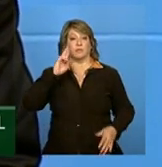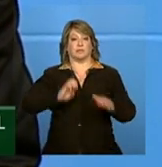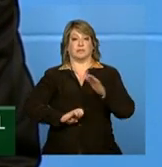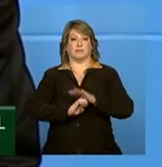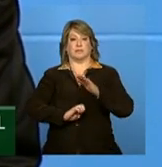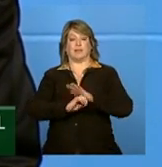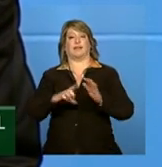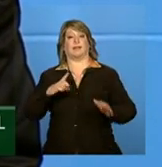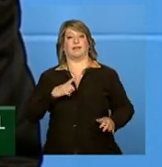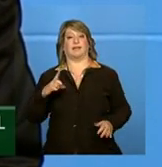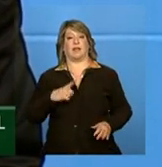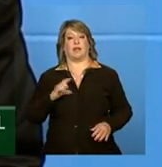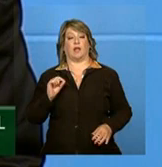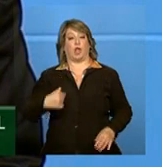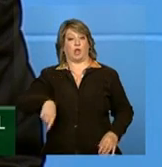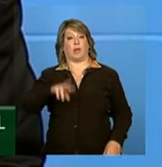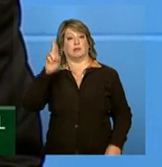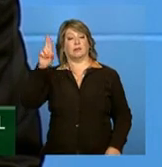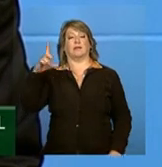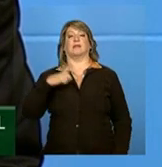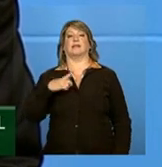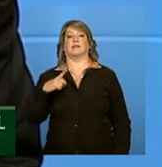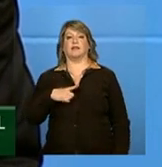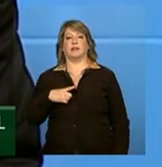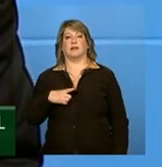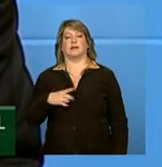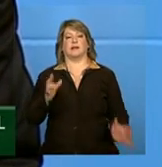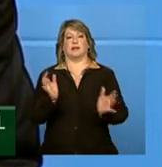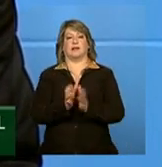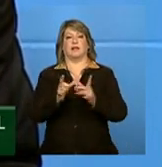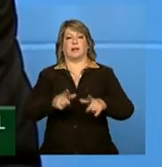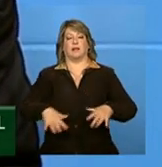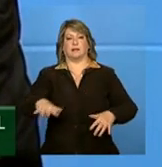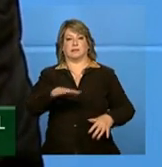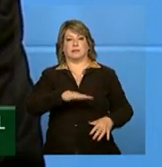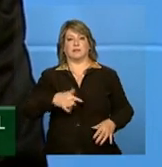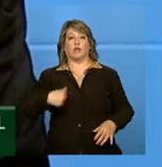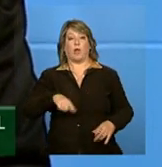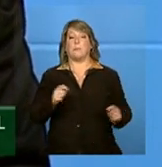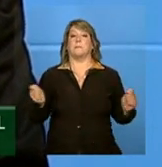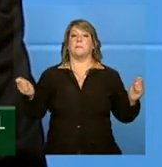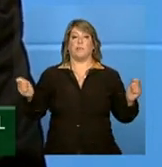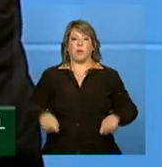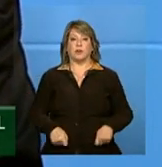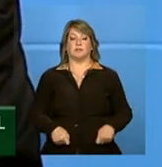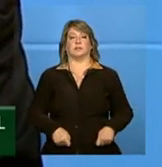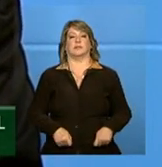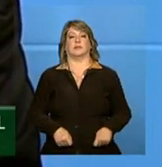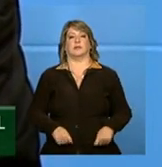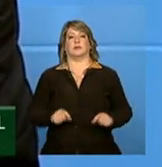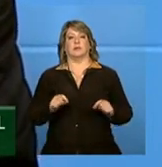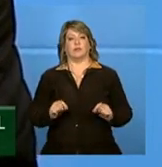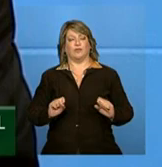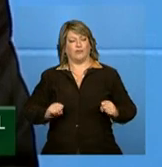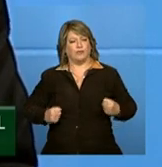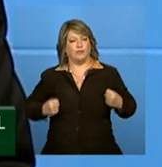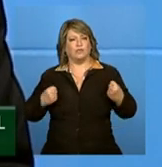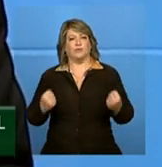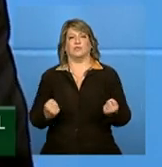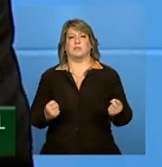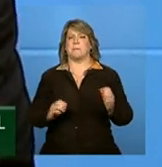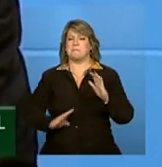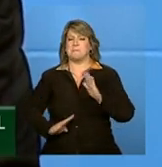o papel que temos e nas áreas em que possamos maximizar os nossos